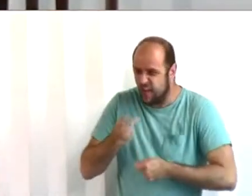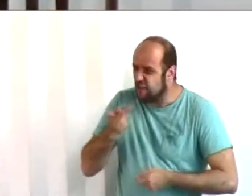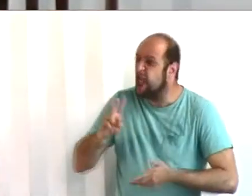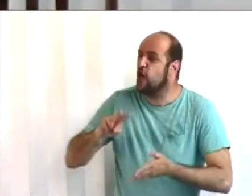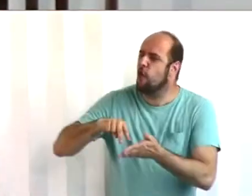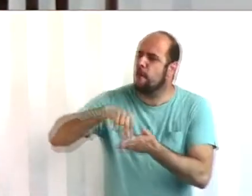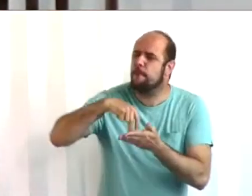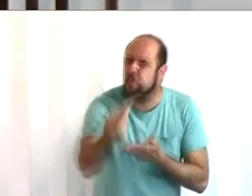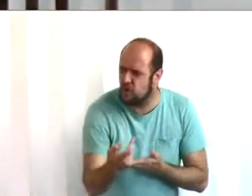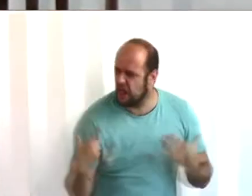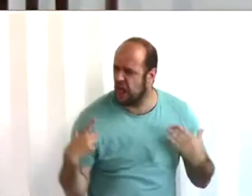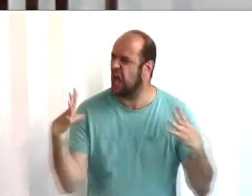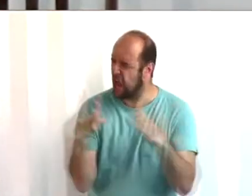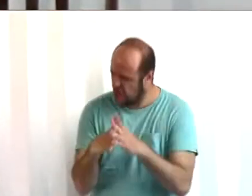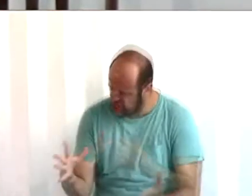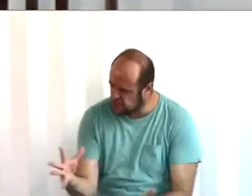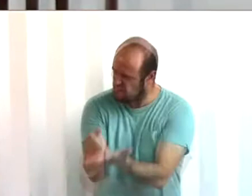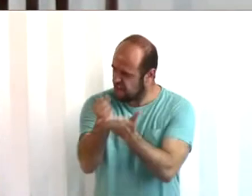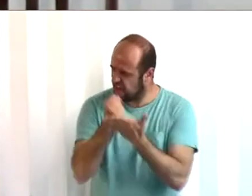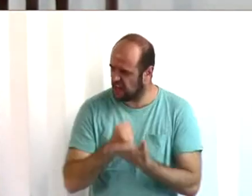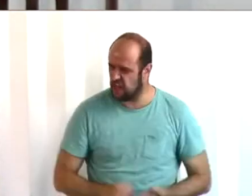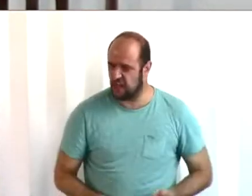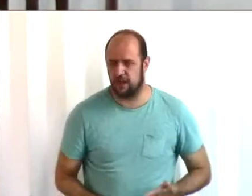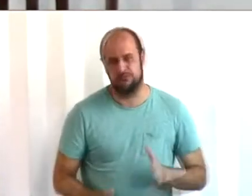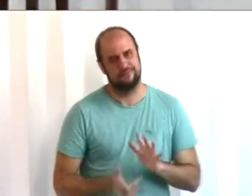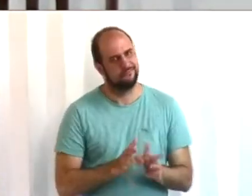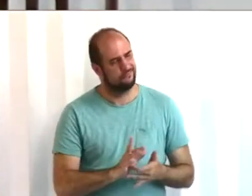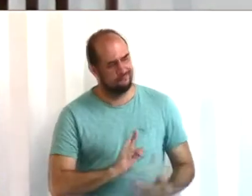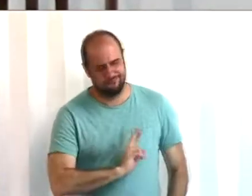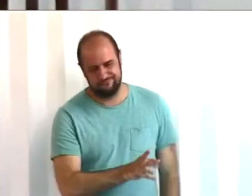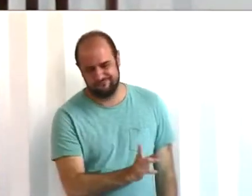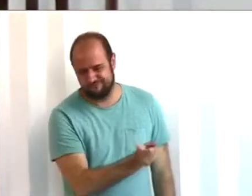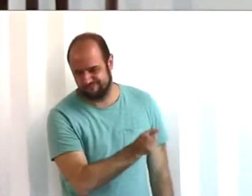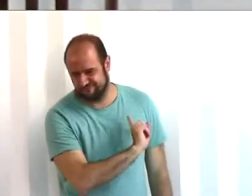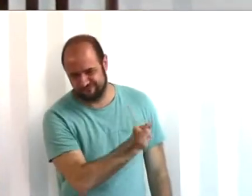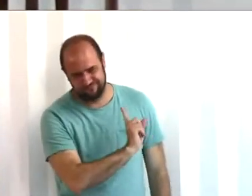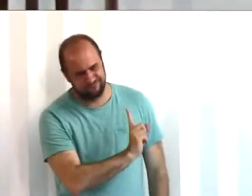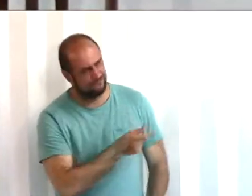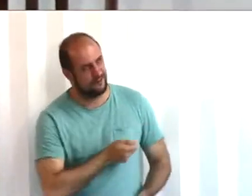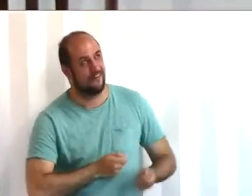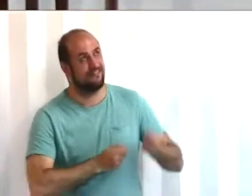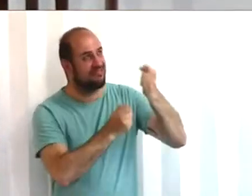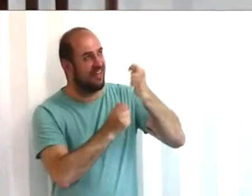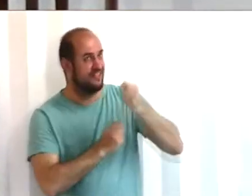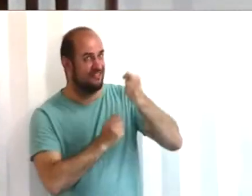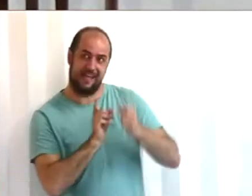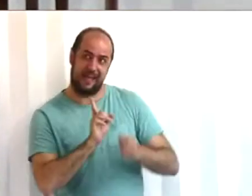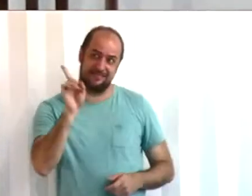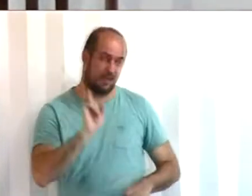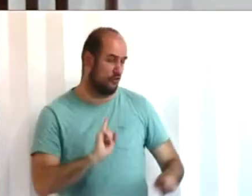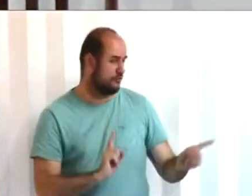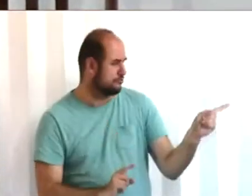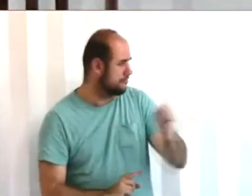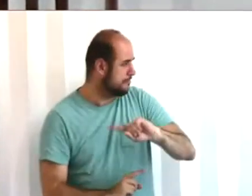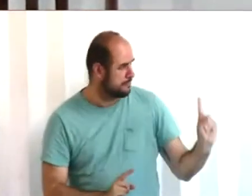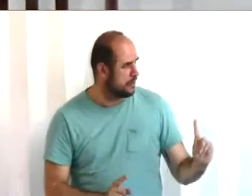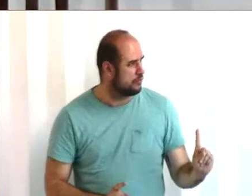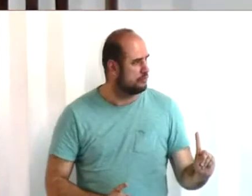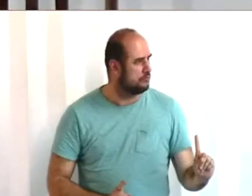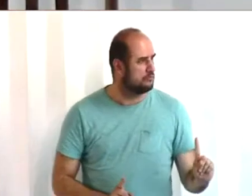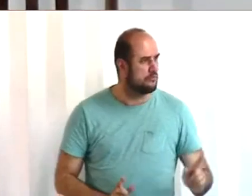atira-te para baixo, os teus anjos te sustentam, mas ele disse: não tentemos ao Senhor, não se